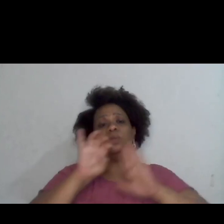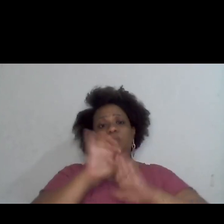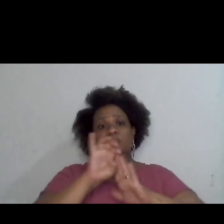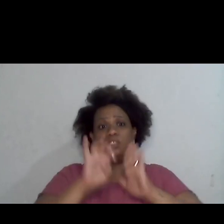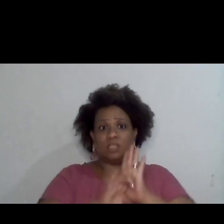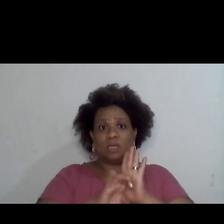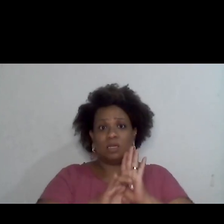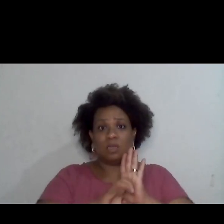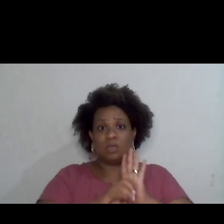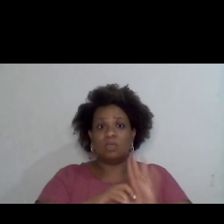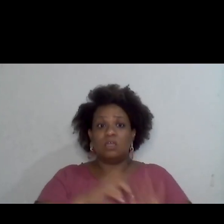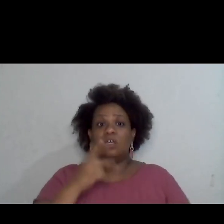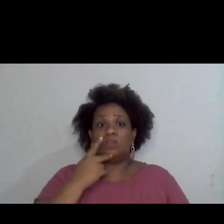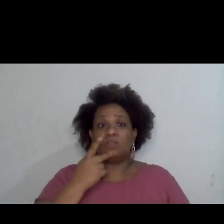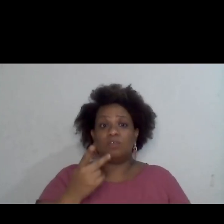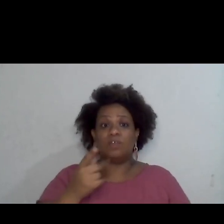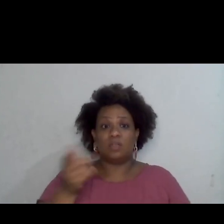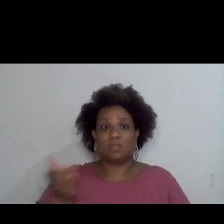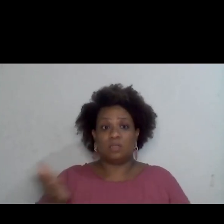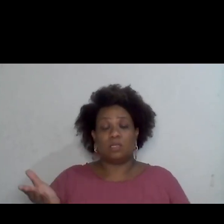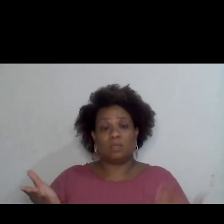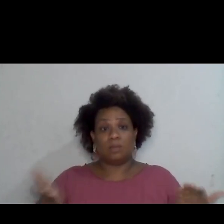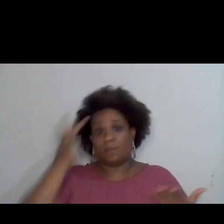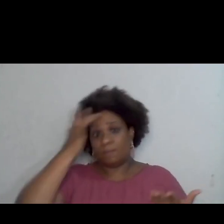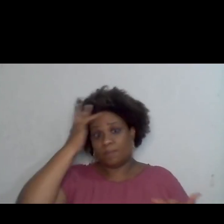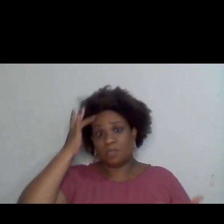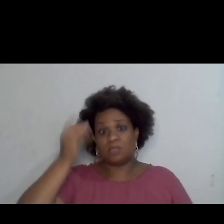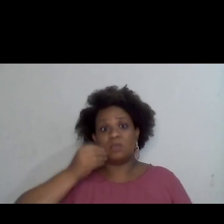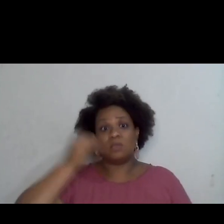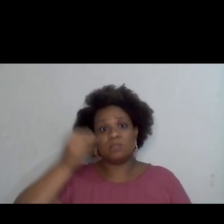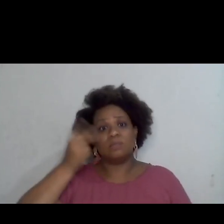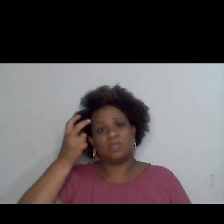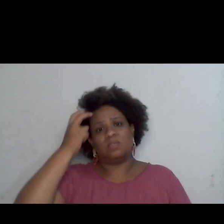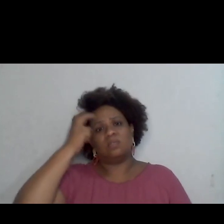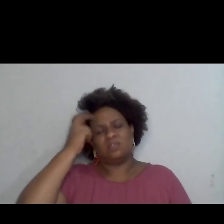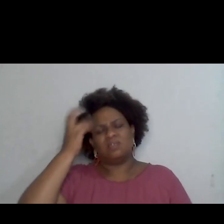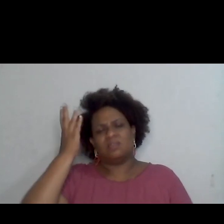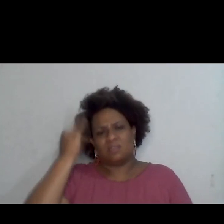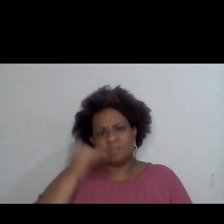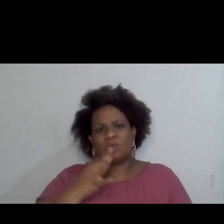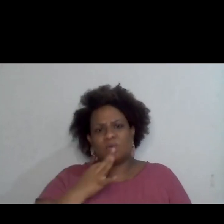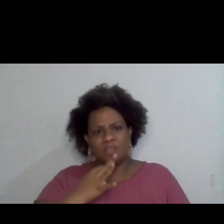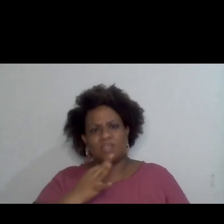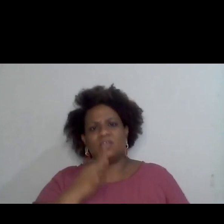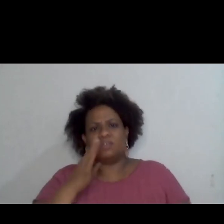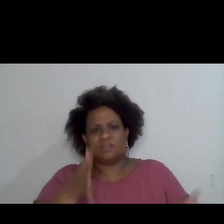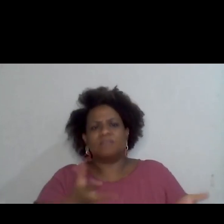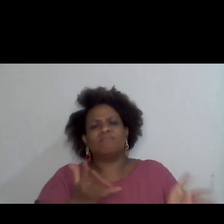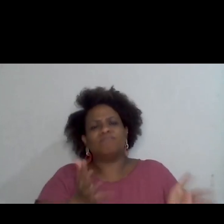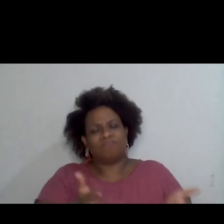falando aqui com figuras, com agentes culturais que conhecem esses instrumentos muito bem.